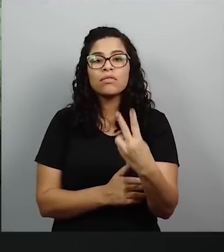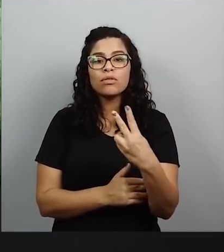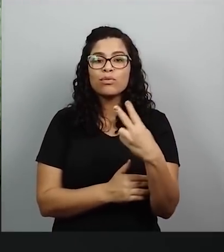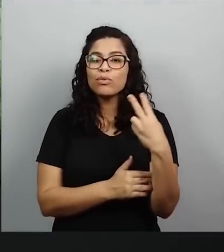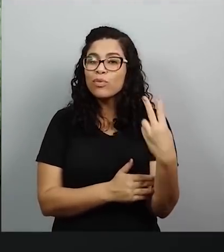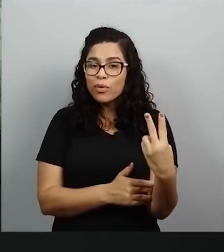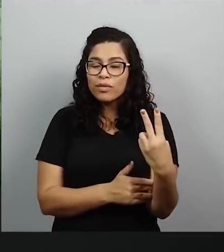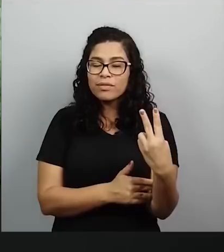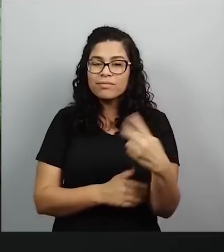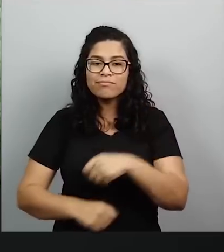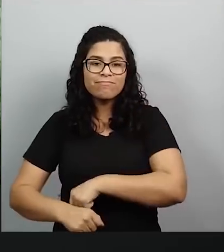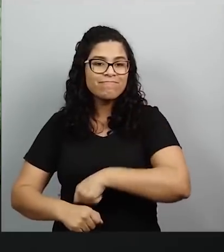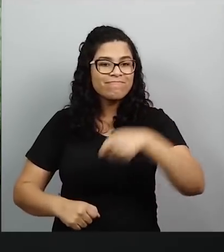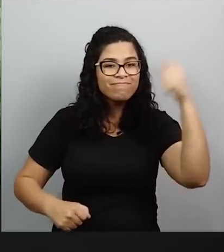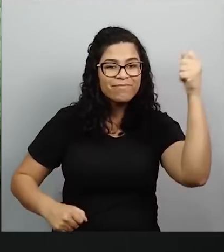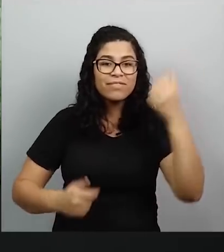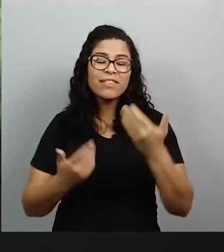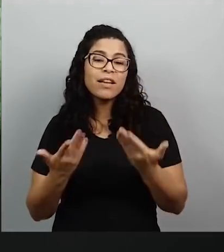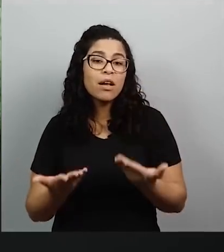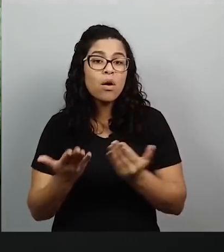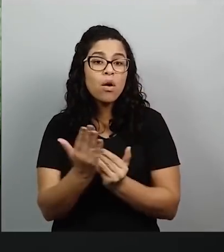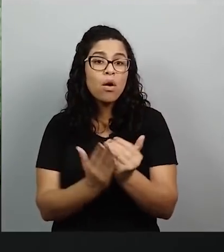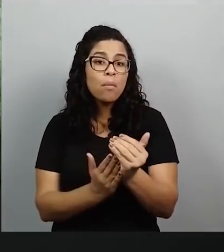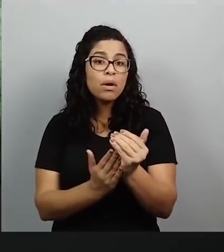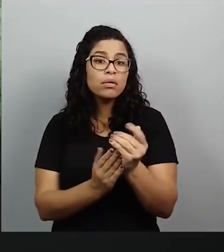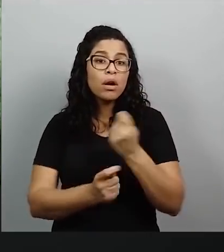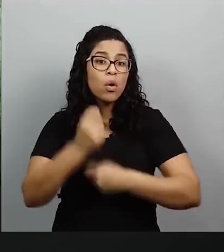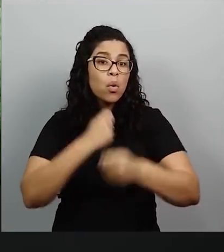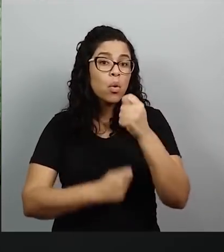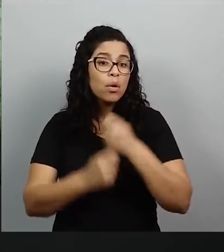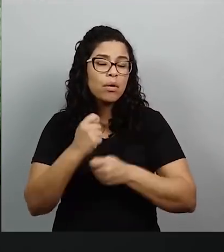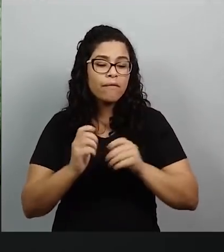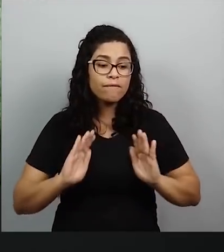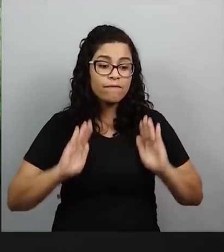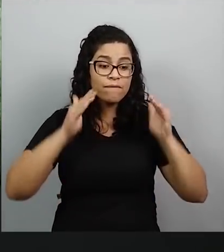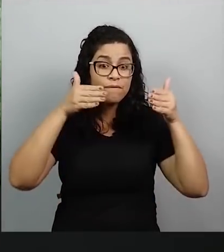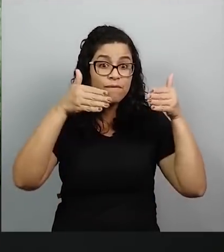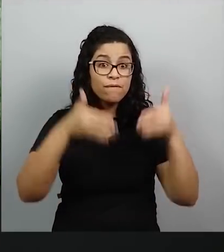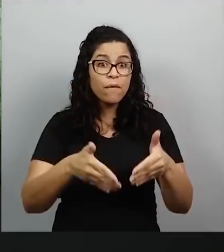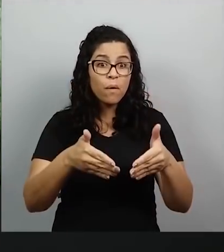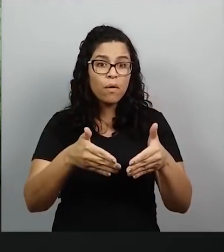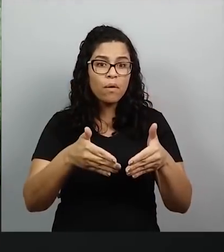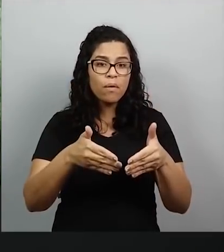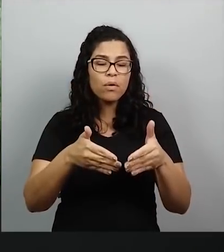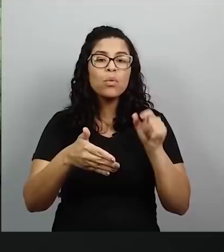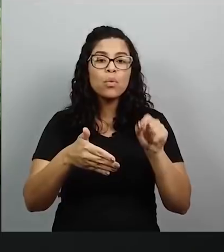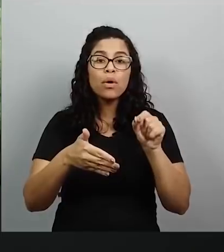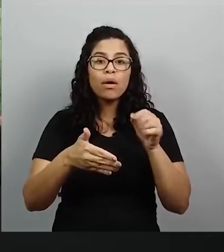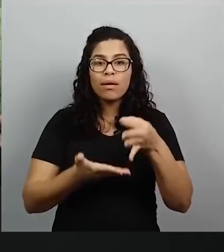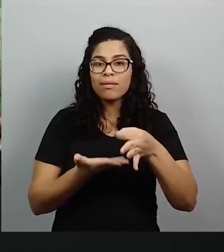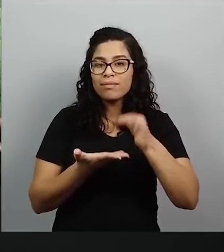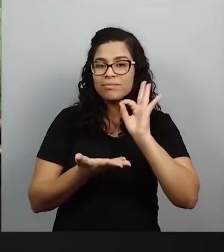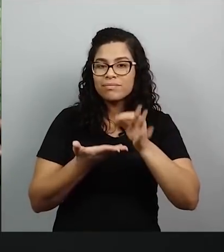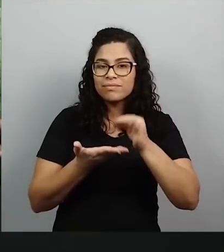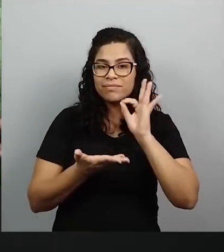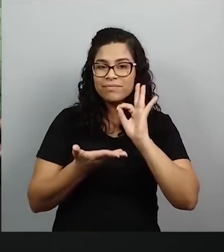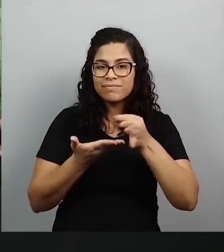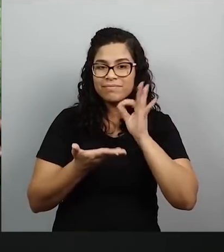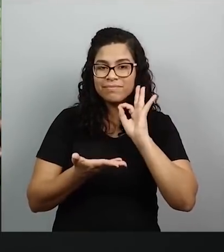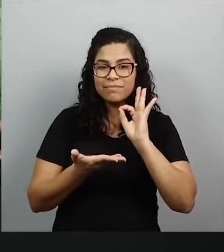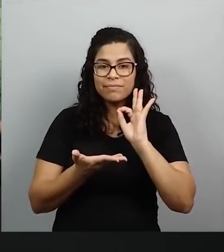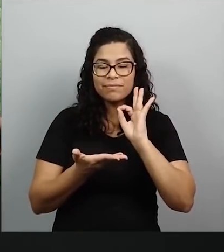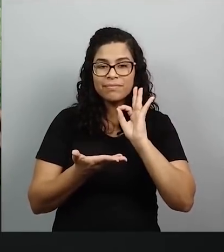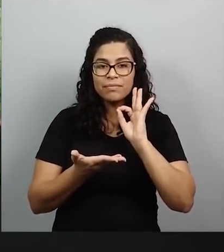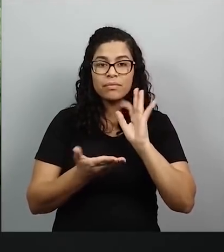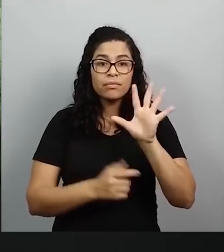1822, então, todos os ciclos econômicos passam a ser mais focados ao café, por